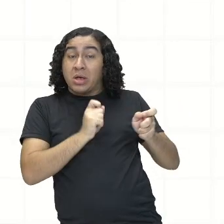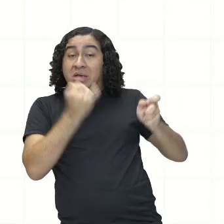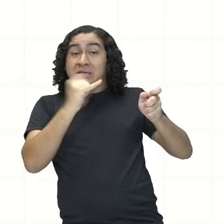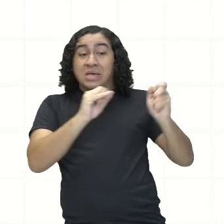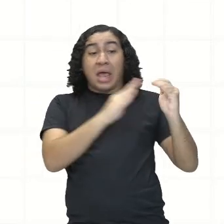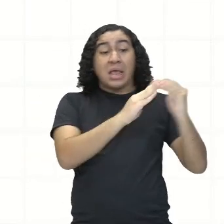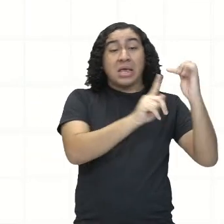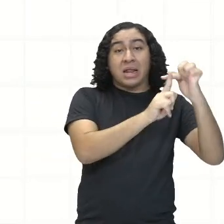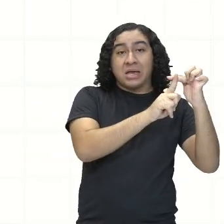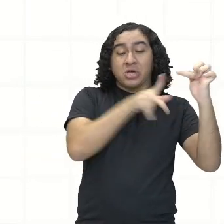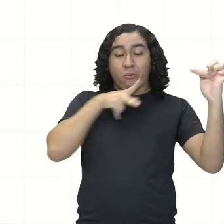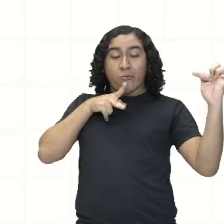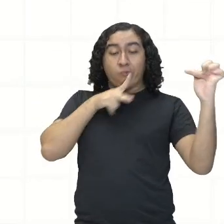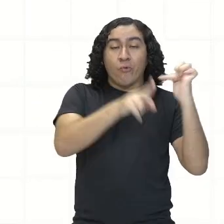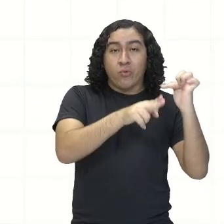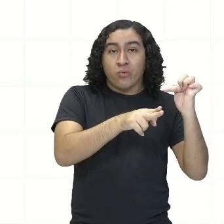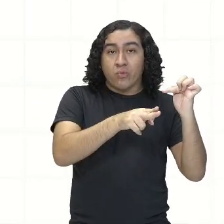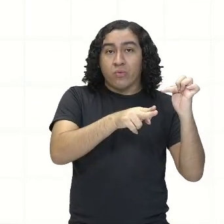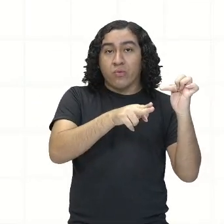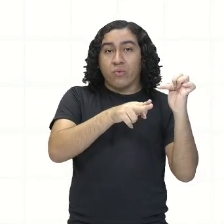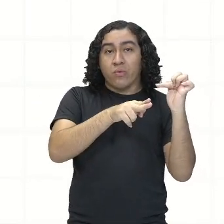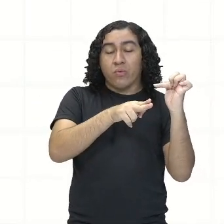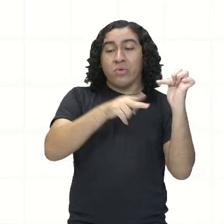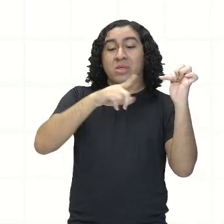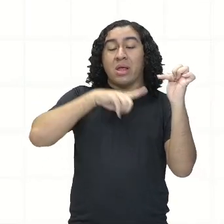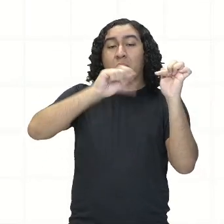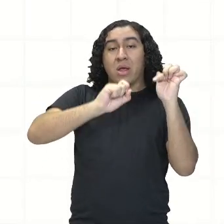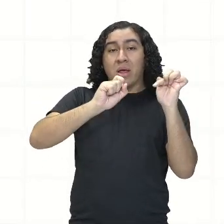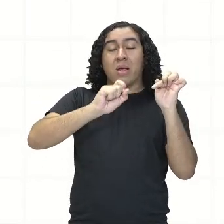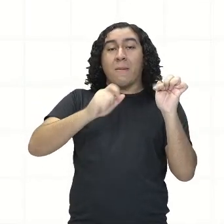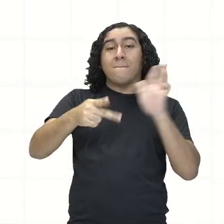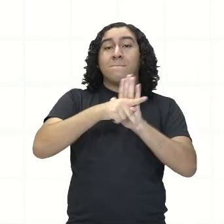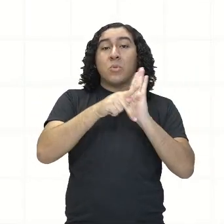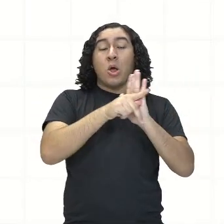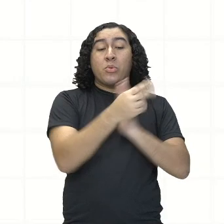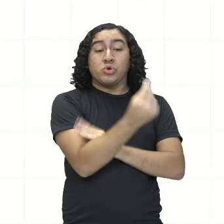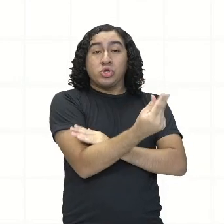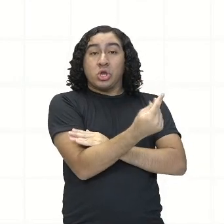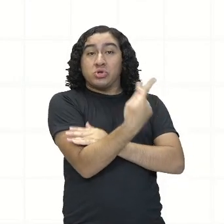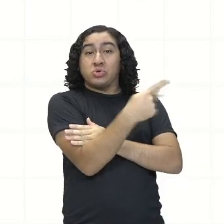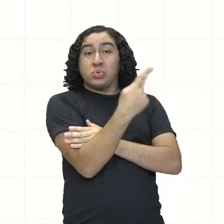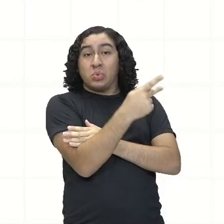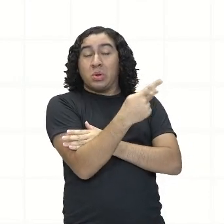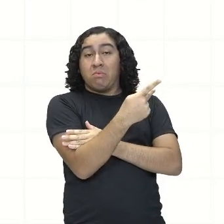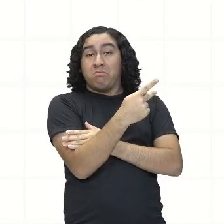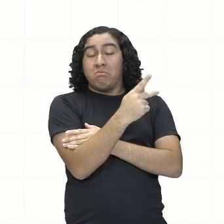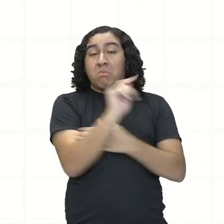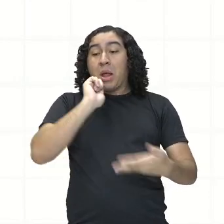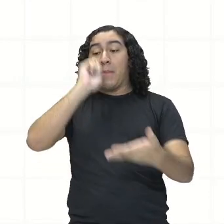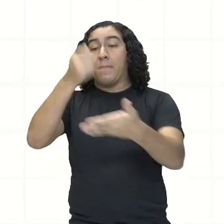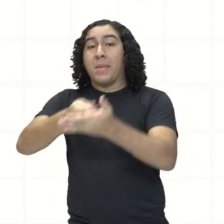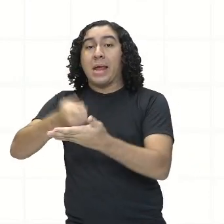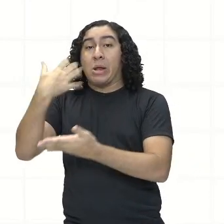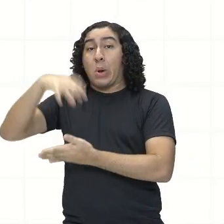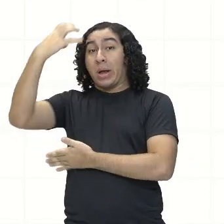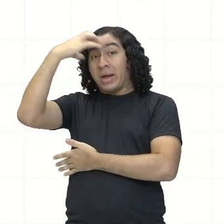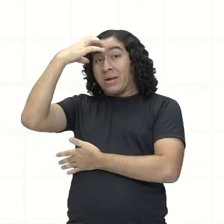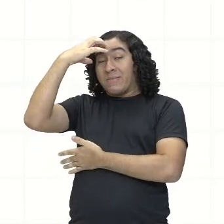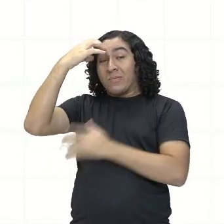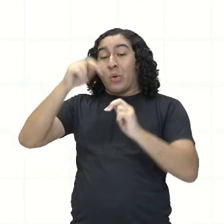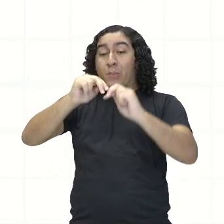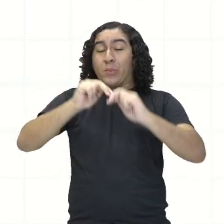Igreja podia ocasionar a agregação dos bens da Igreja aos seus reinos. Com isso, eles iam